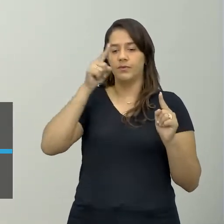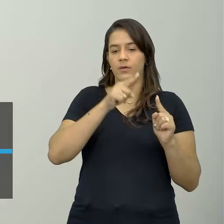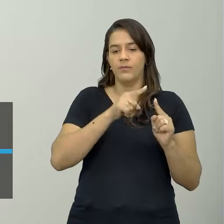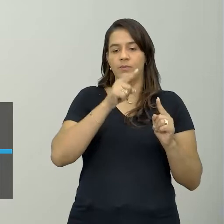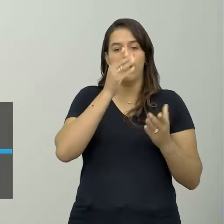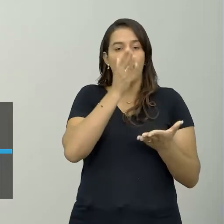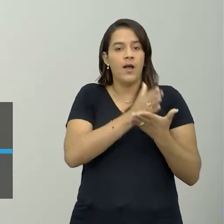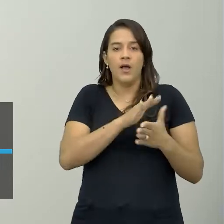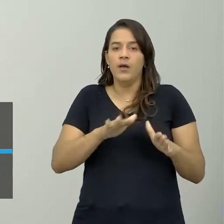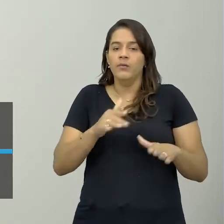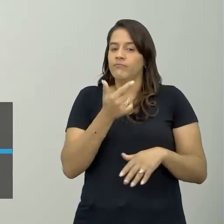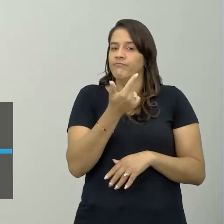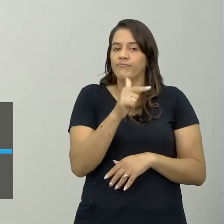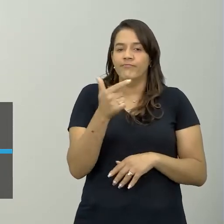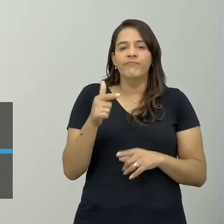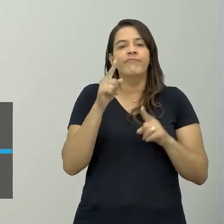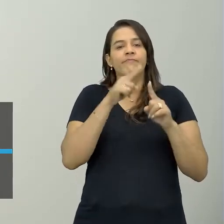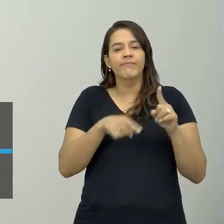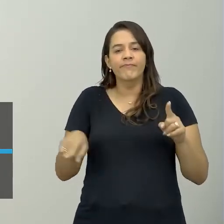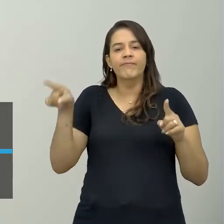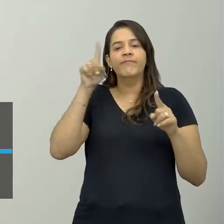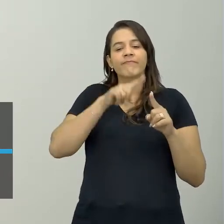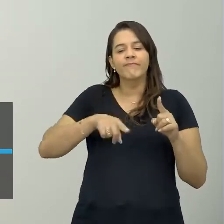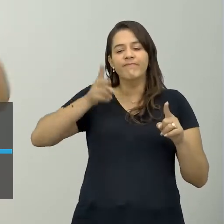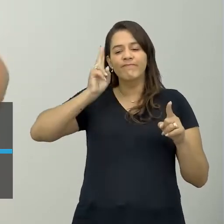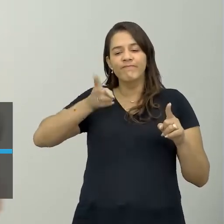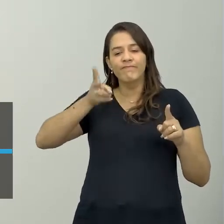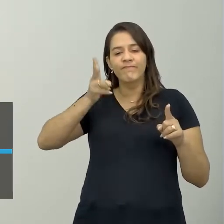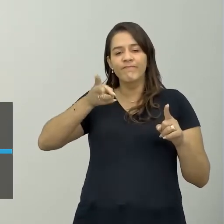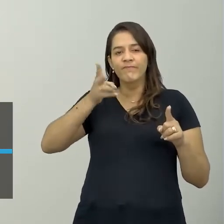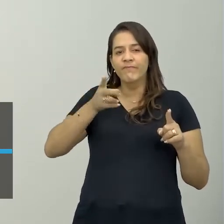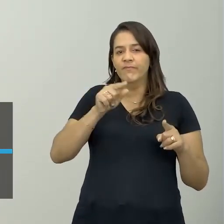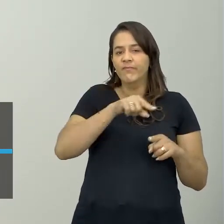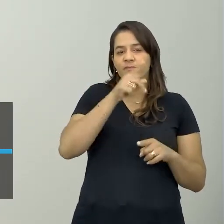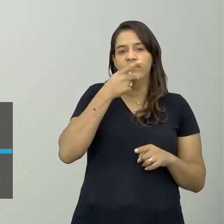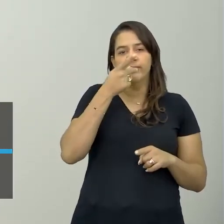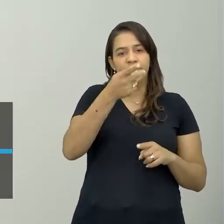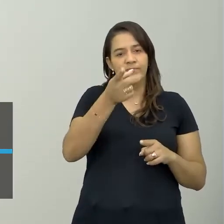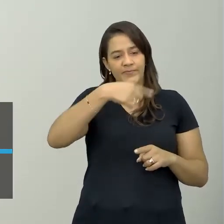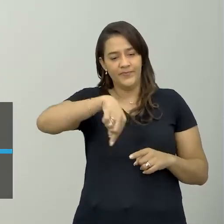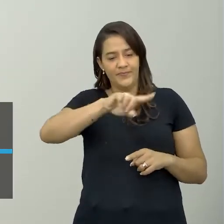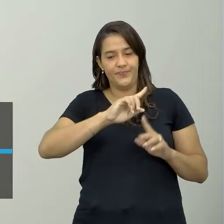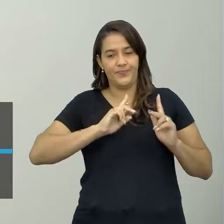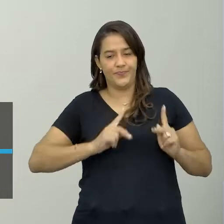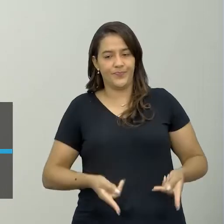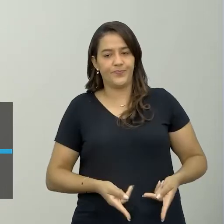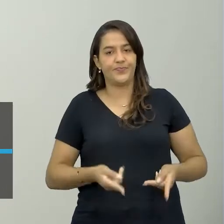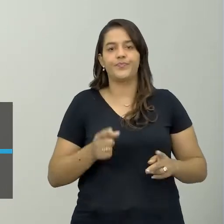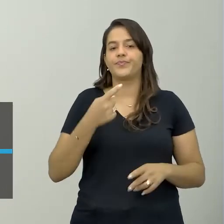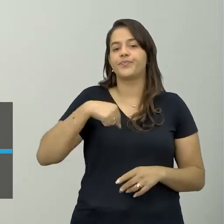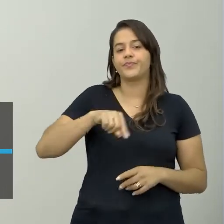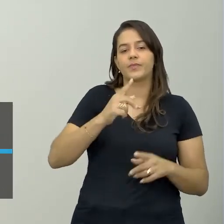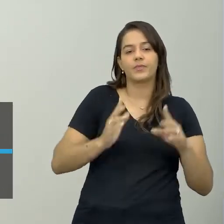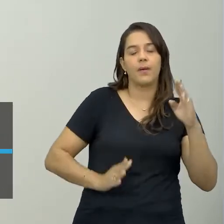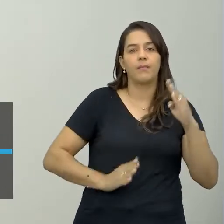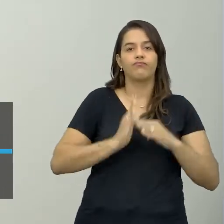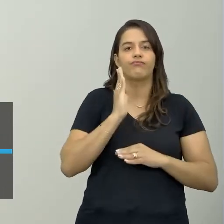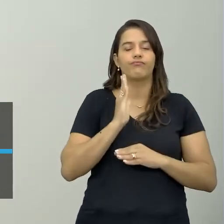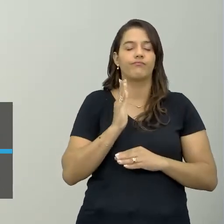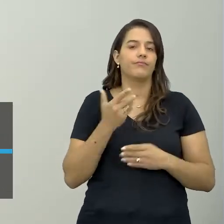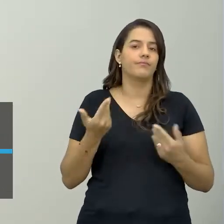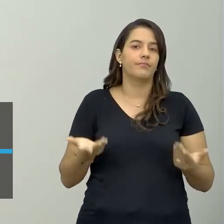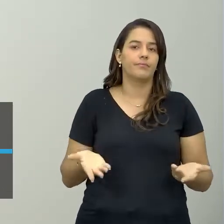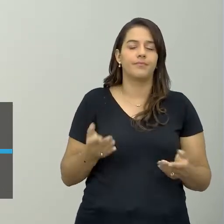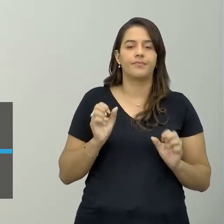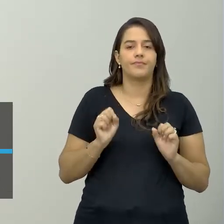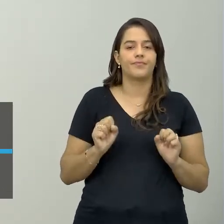né? Desde que você, né, e você, eu falo nós como seres humanos, a gente não vai lá e quebre esse ciclo, né? E